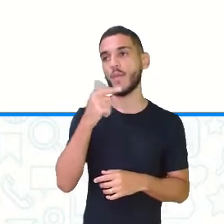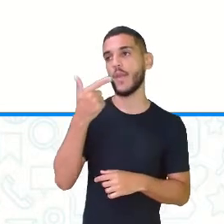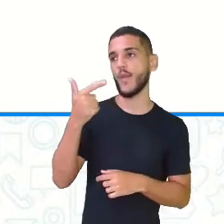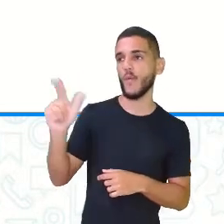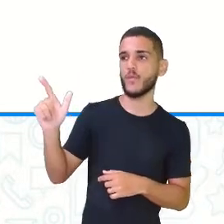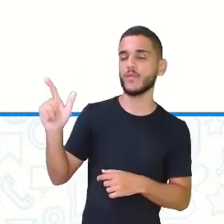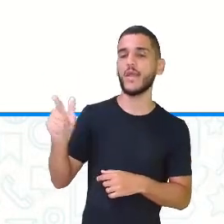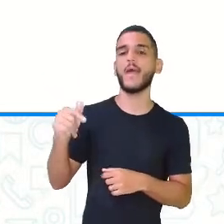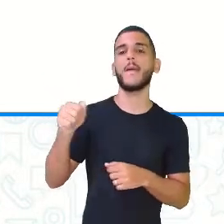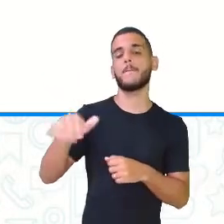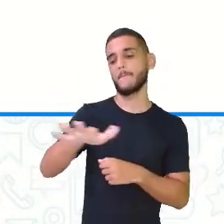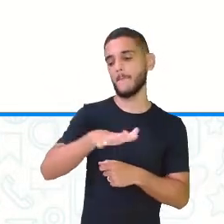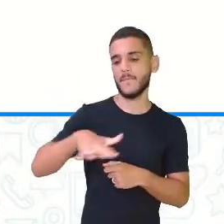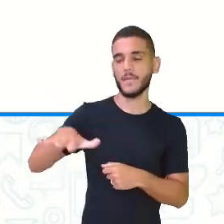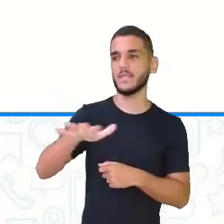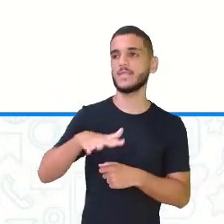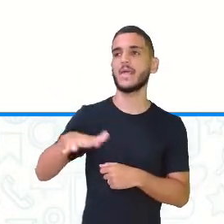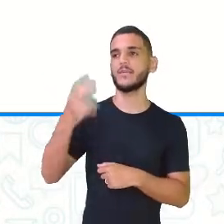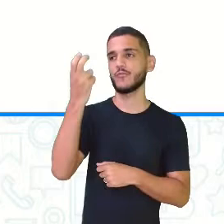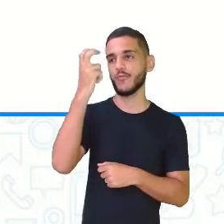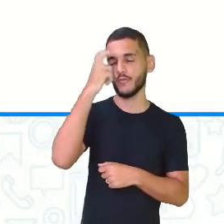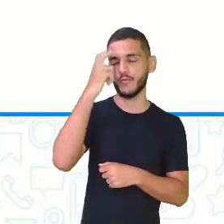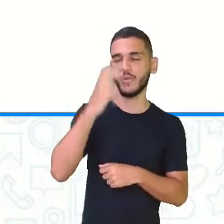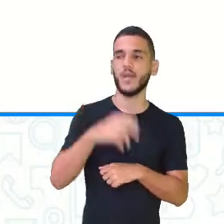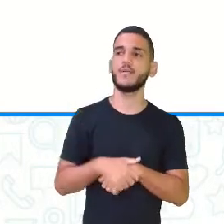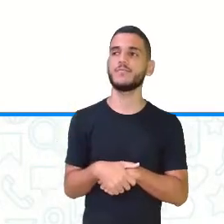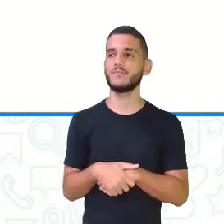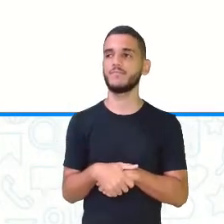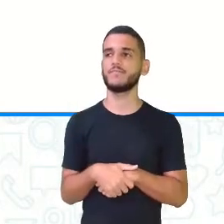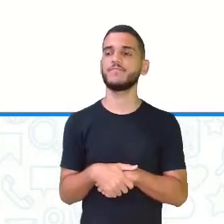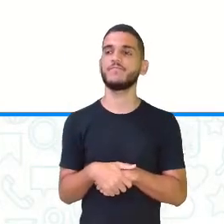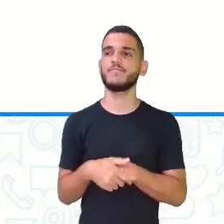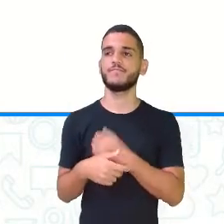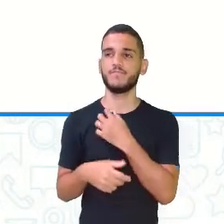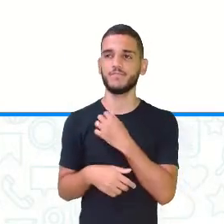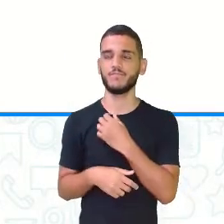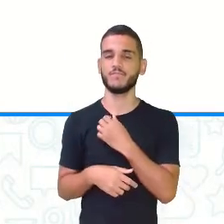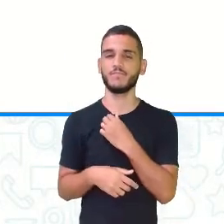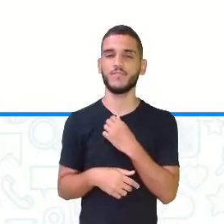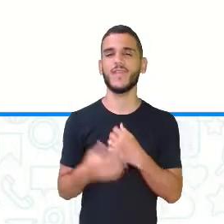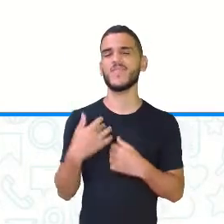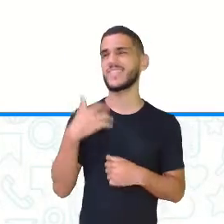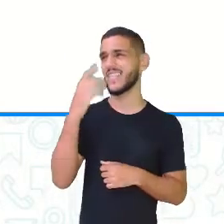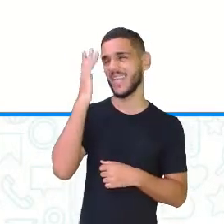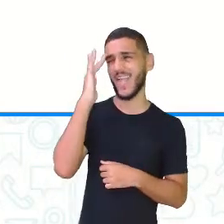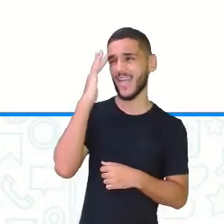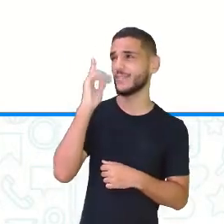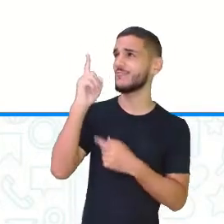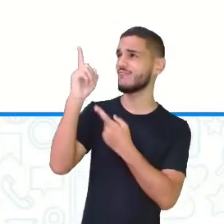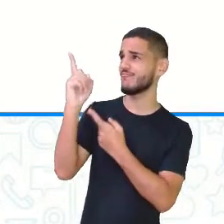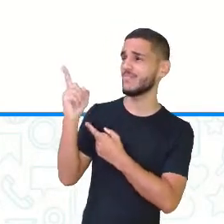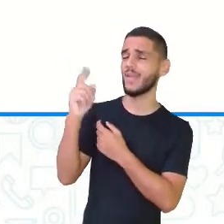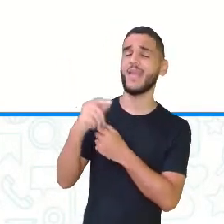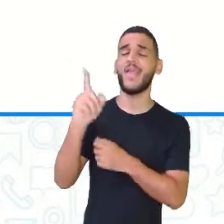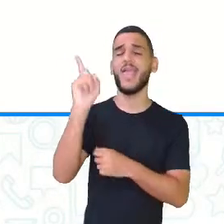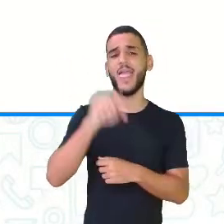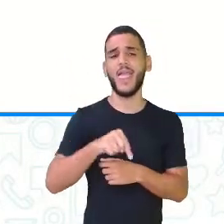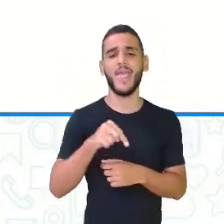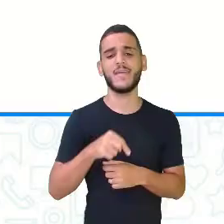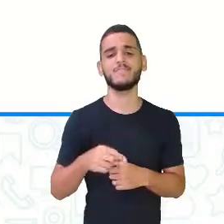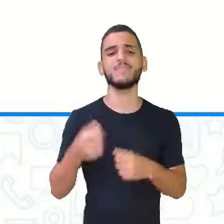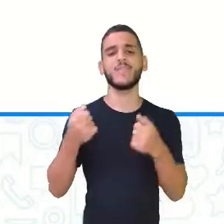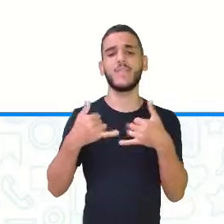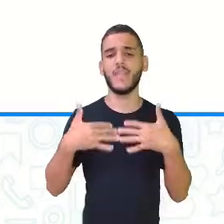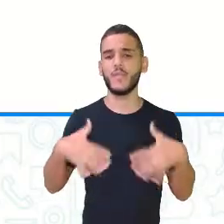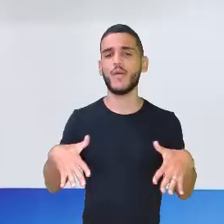essa imagem aqui. Você acha que ela é uma paisagem natural, que vem da natureza, ou acha que é uma paisagem cultural, que tem mais a ver